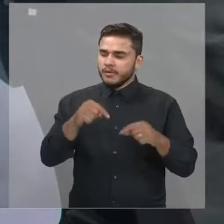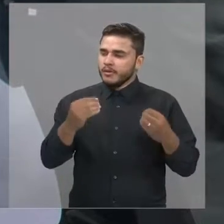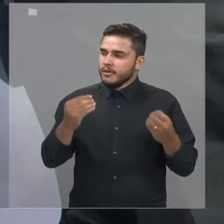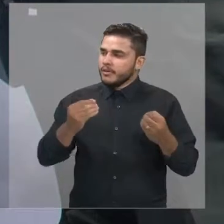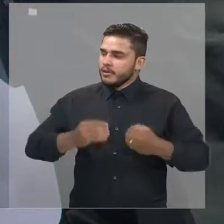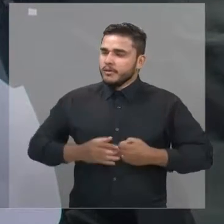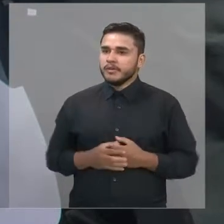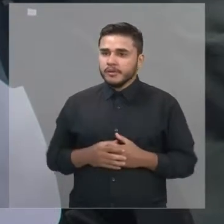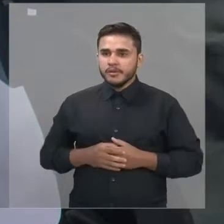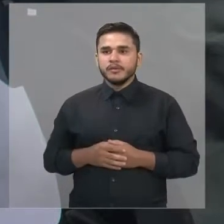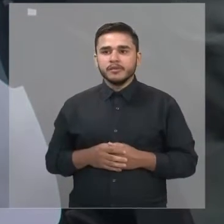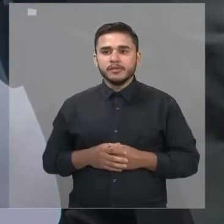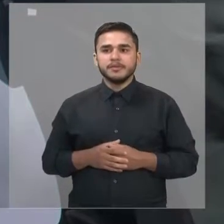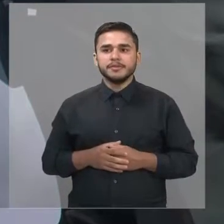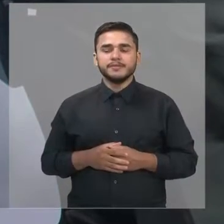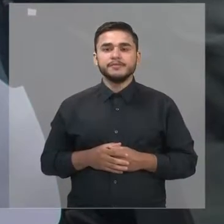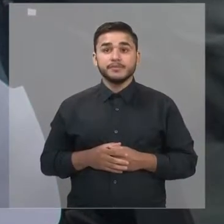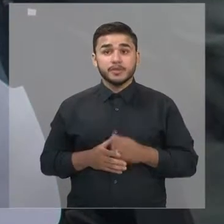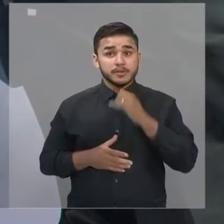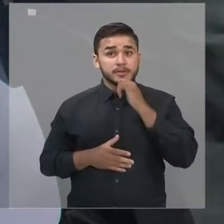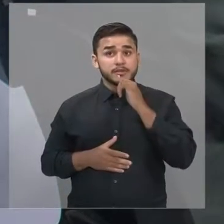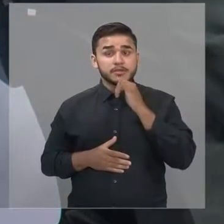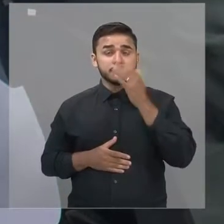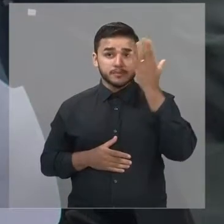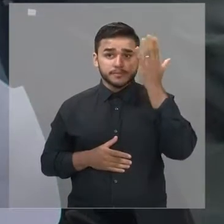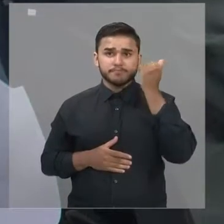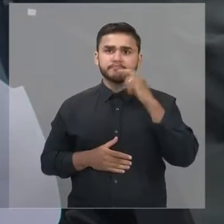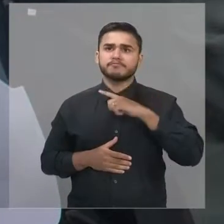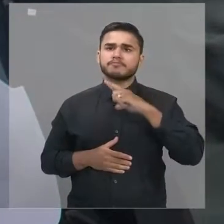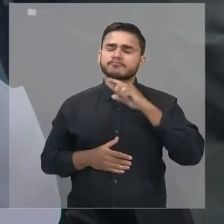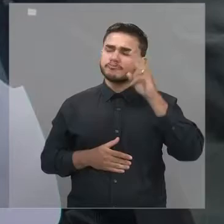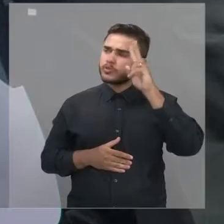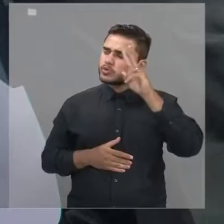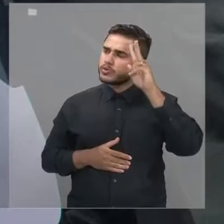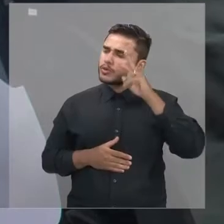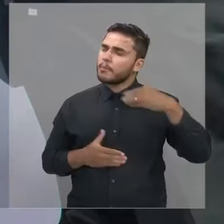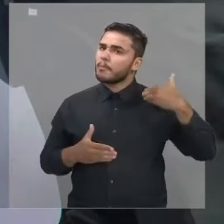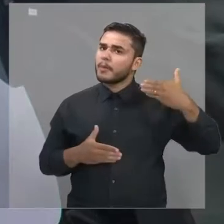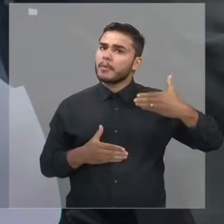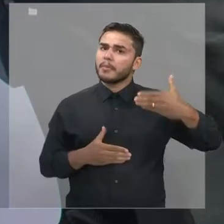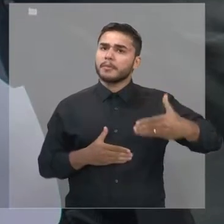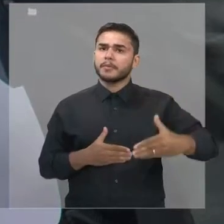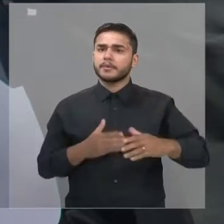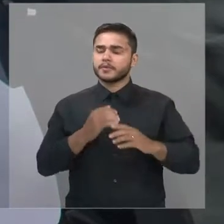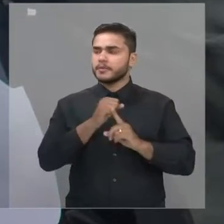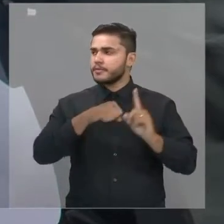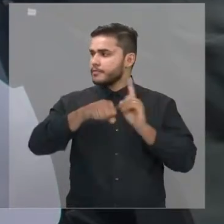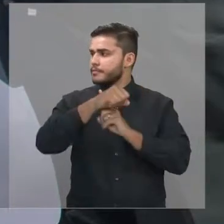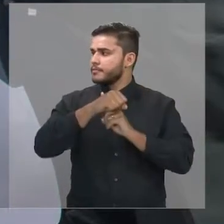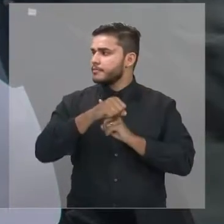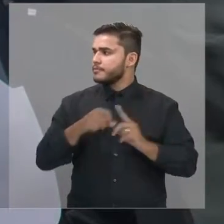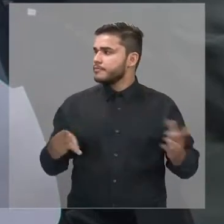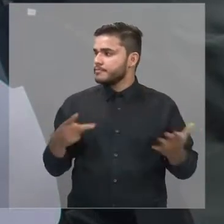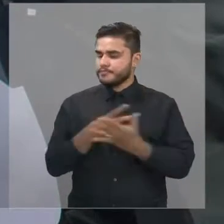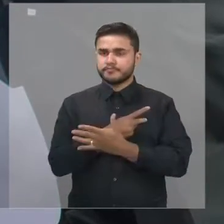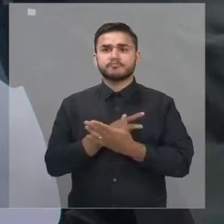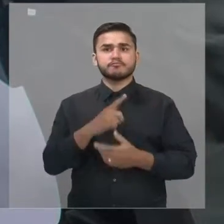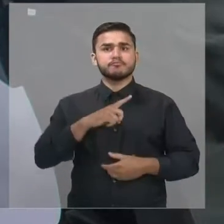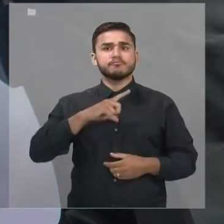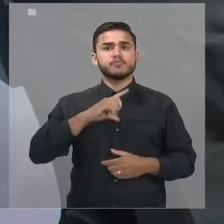proposto só existiu historicamente até hoje no momento da debacle de uma